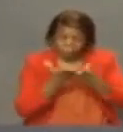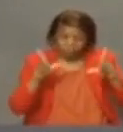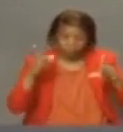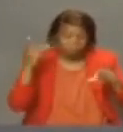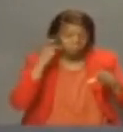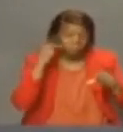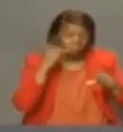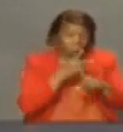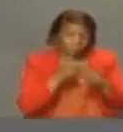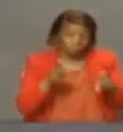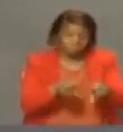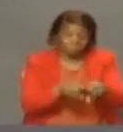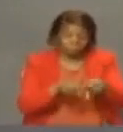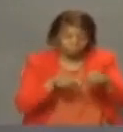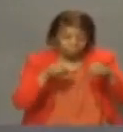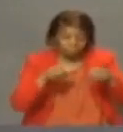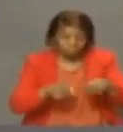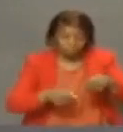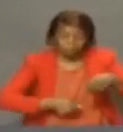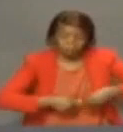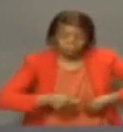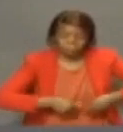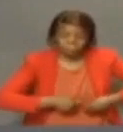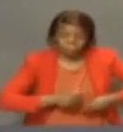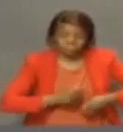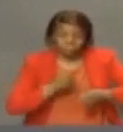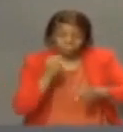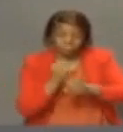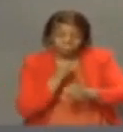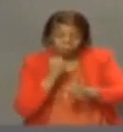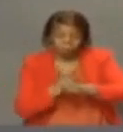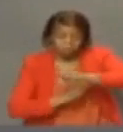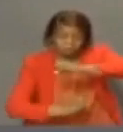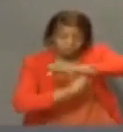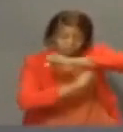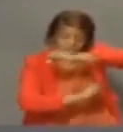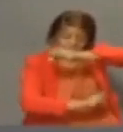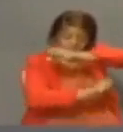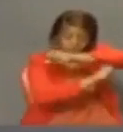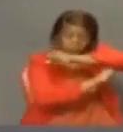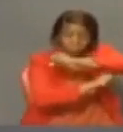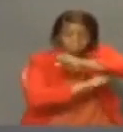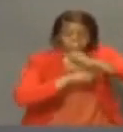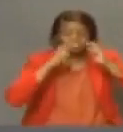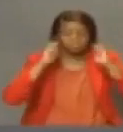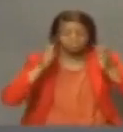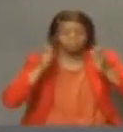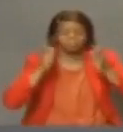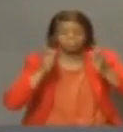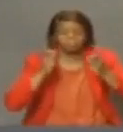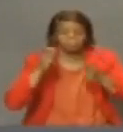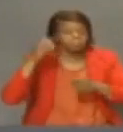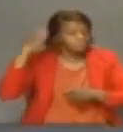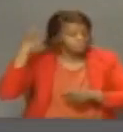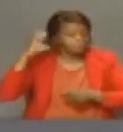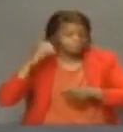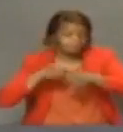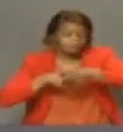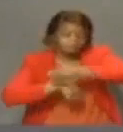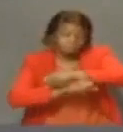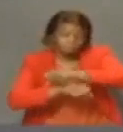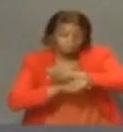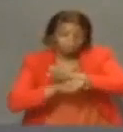principais quadros que asseguram as empresas as fábricas a saúde a educação a ciência o